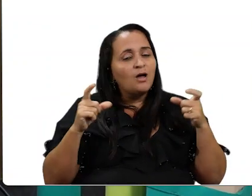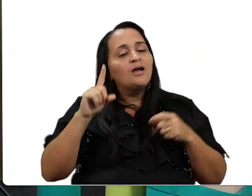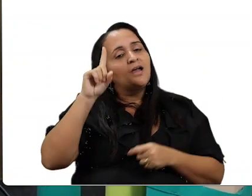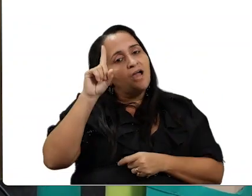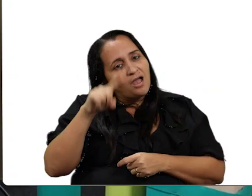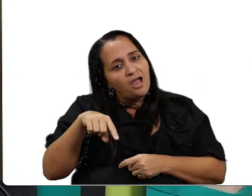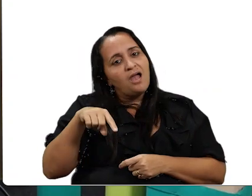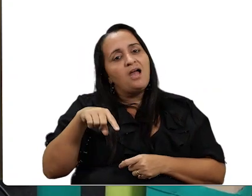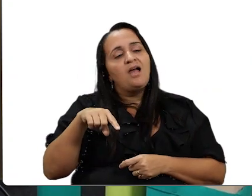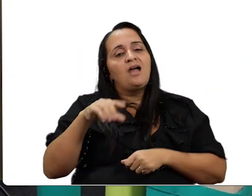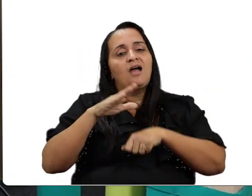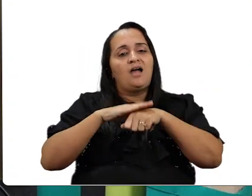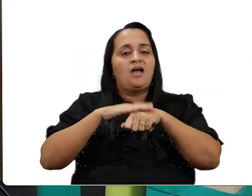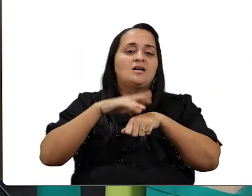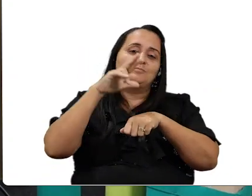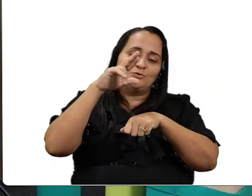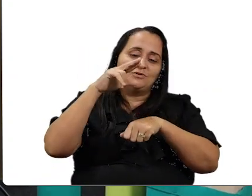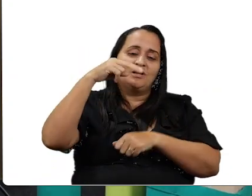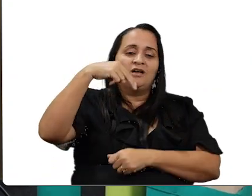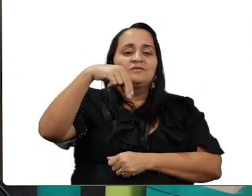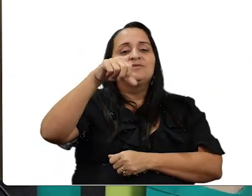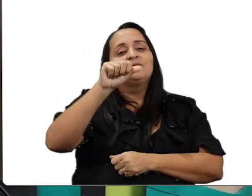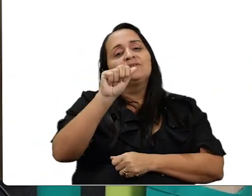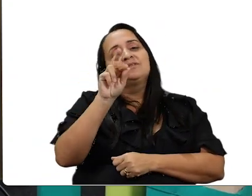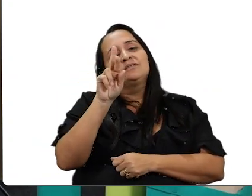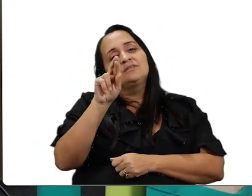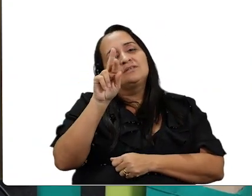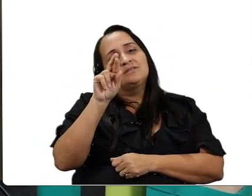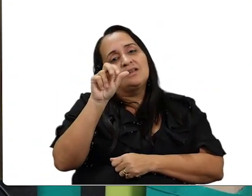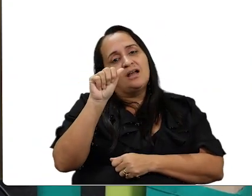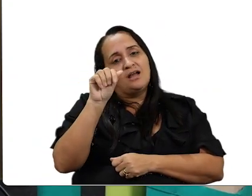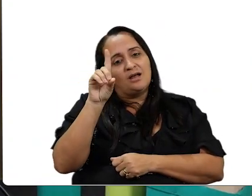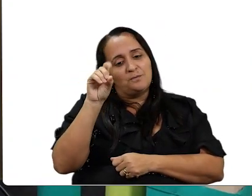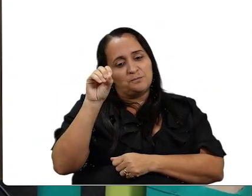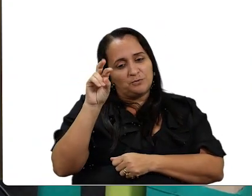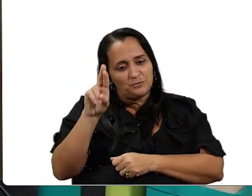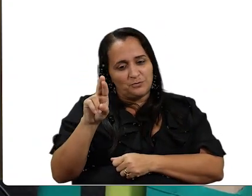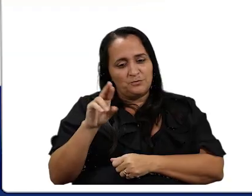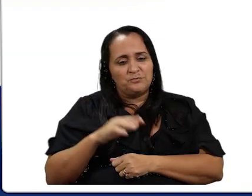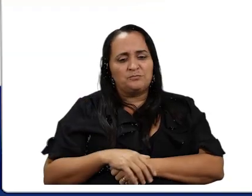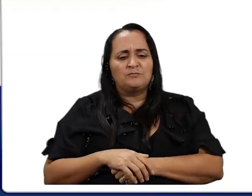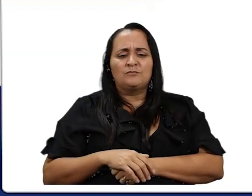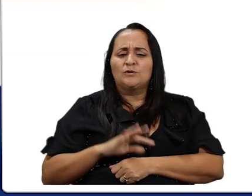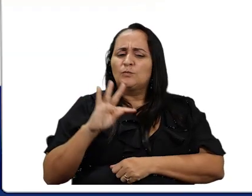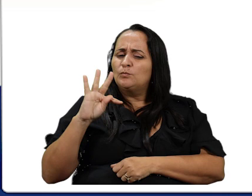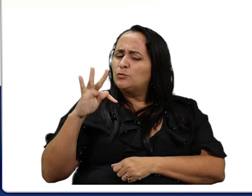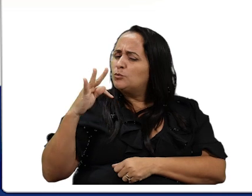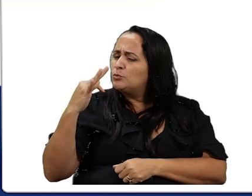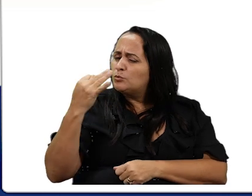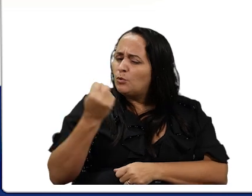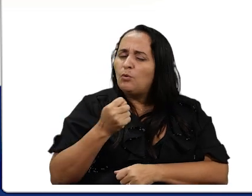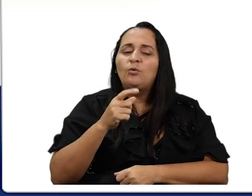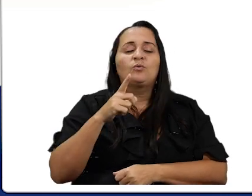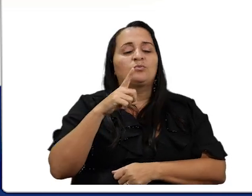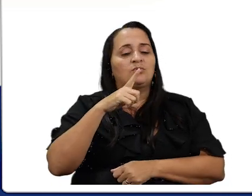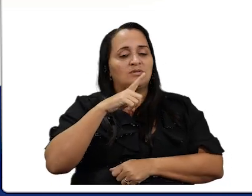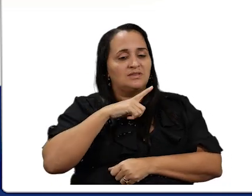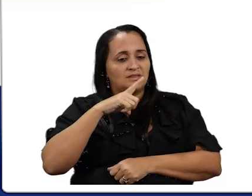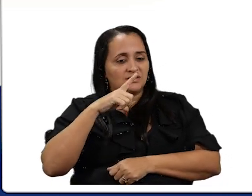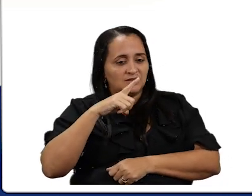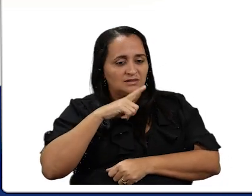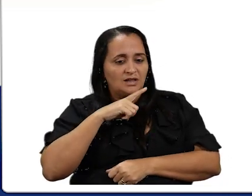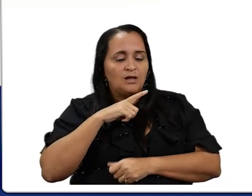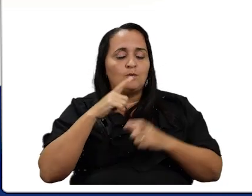conto são do narrador, certo? E todo conto vai ter